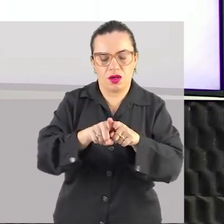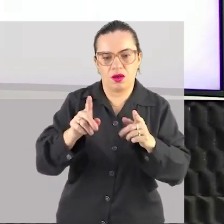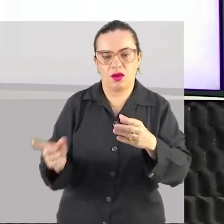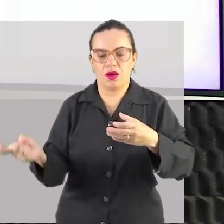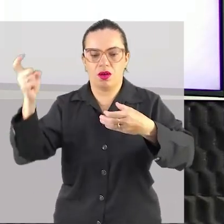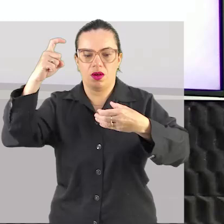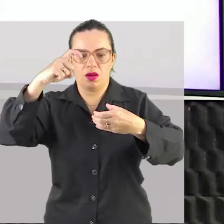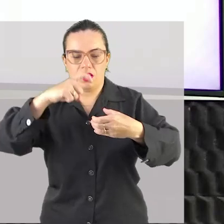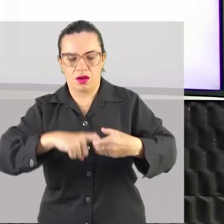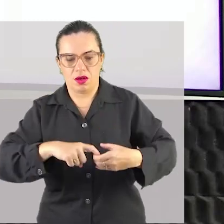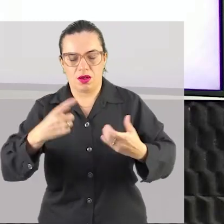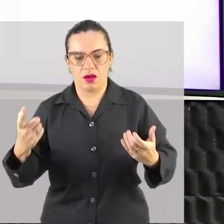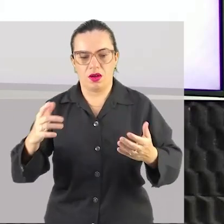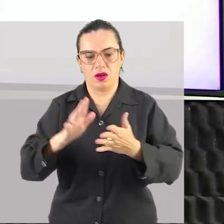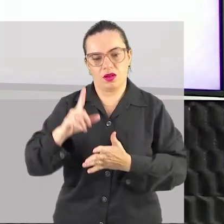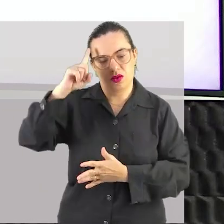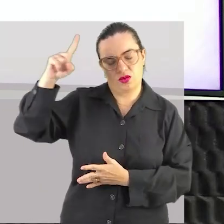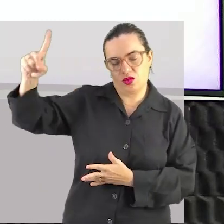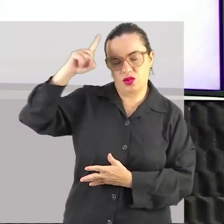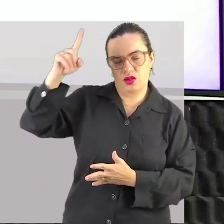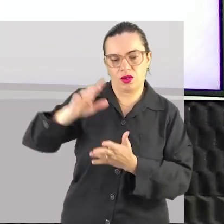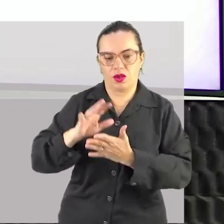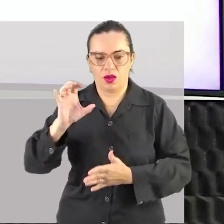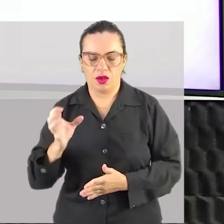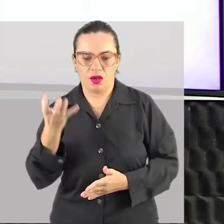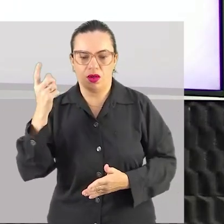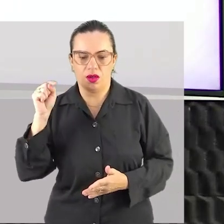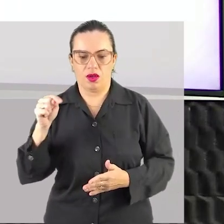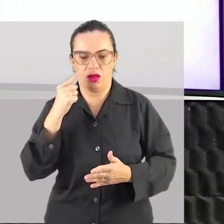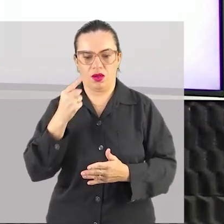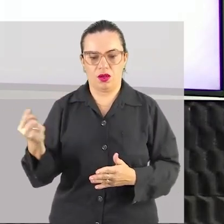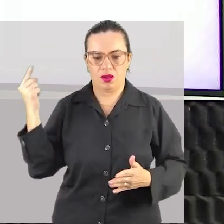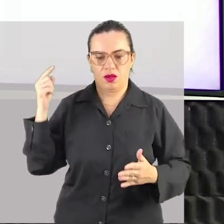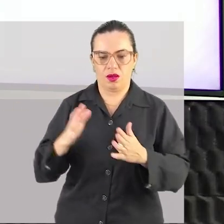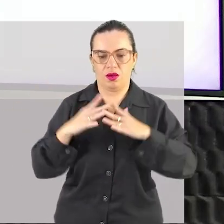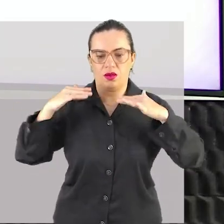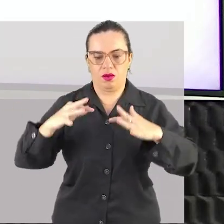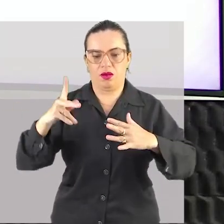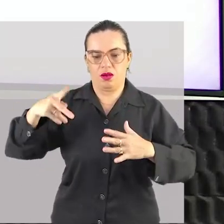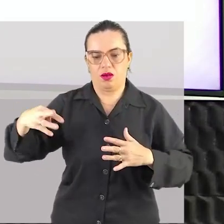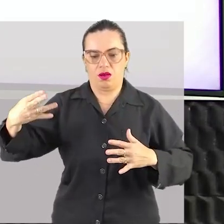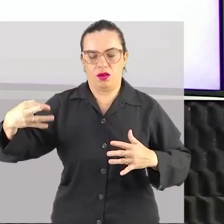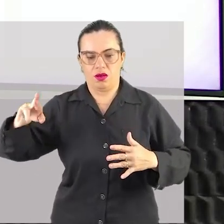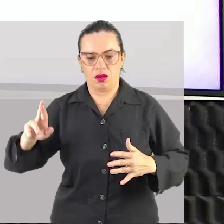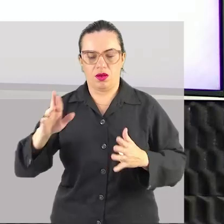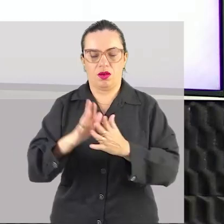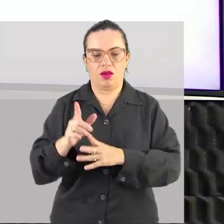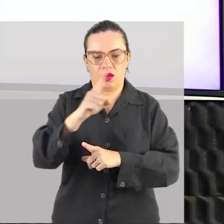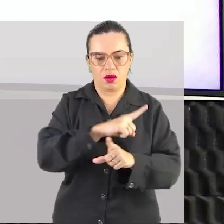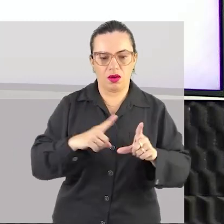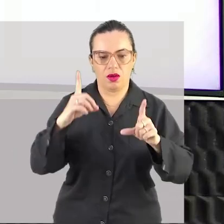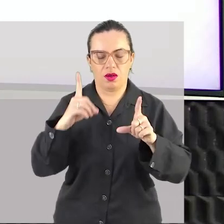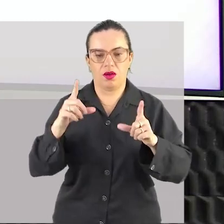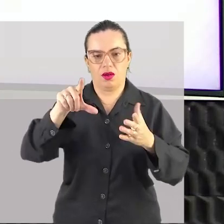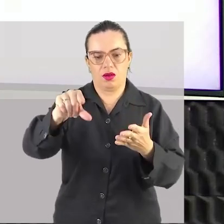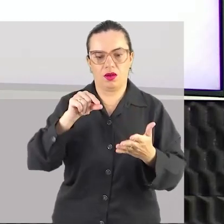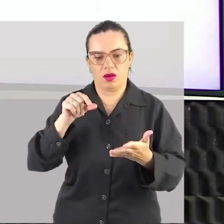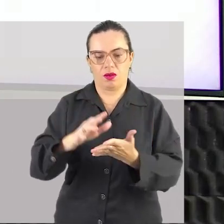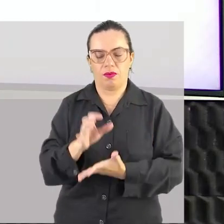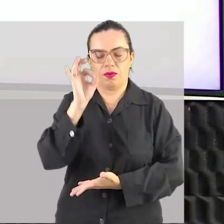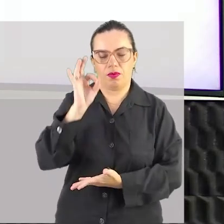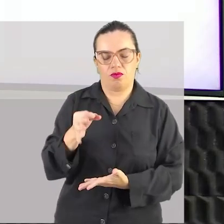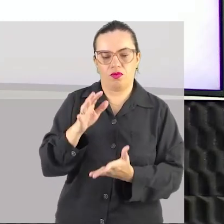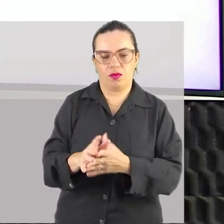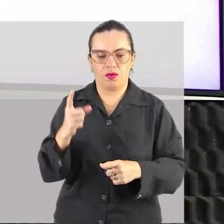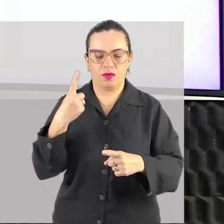tá é diário vai e volta portanto é migração pendular Então você com certeza marcou a letra